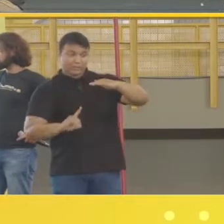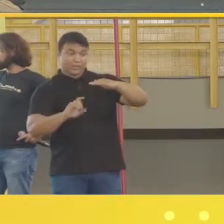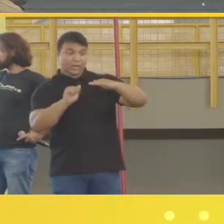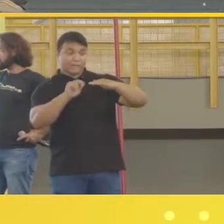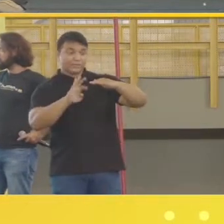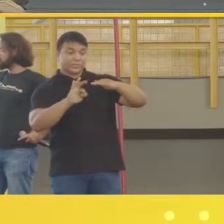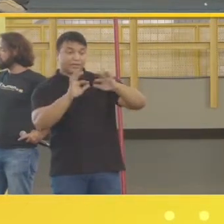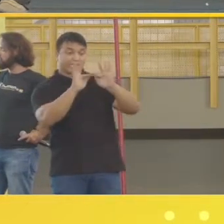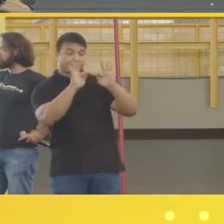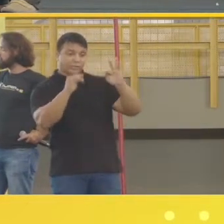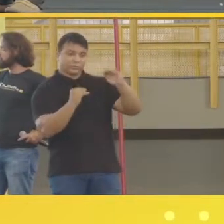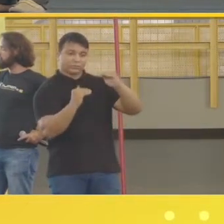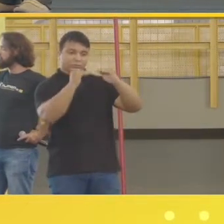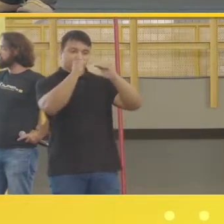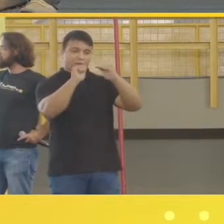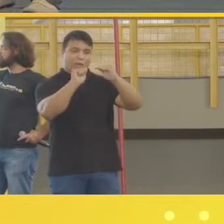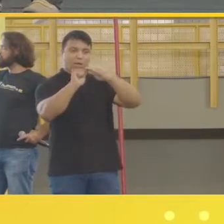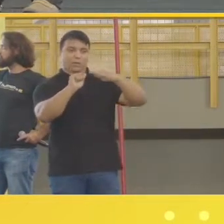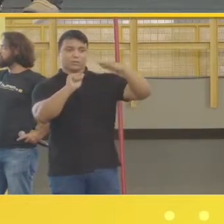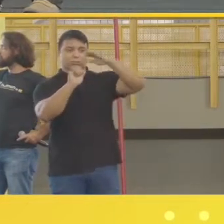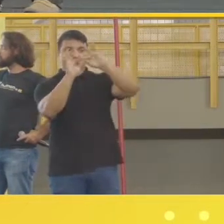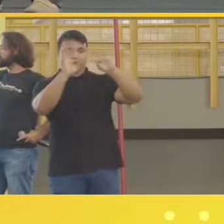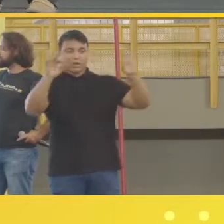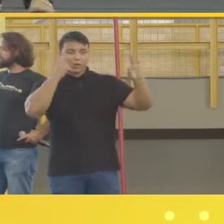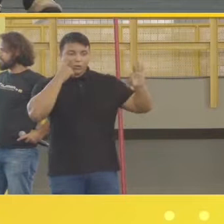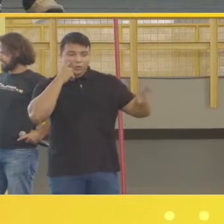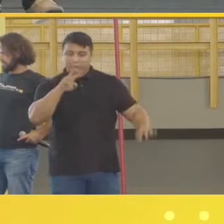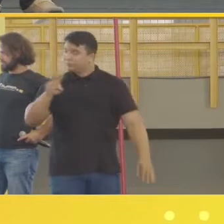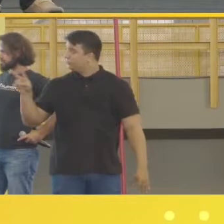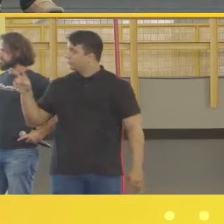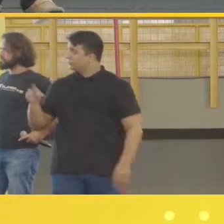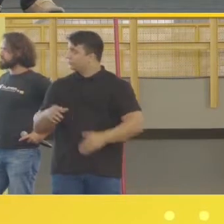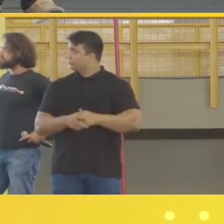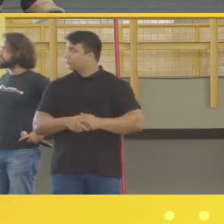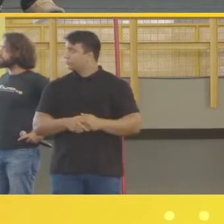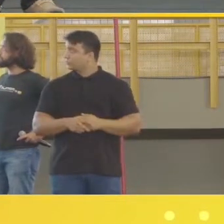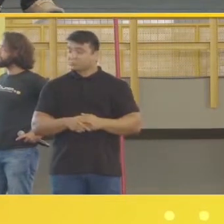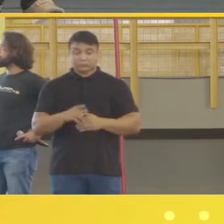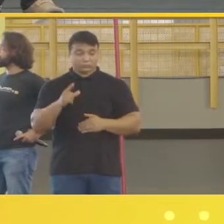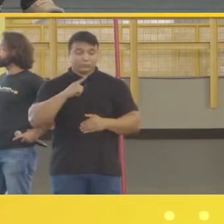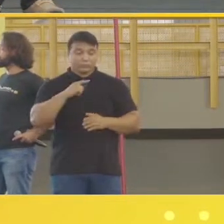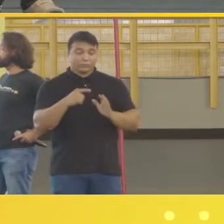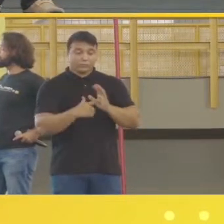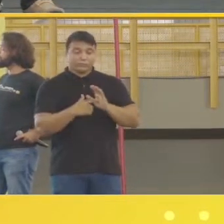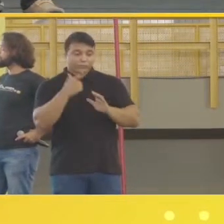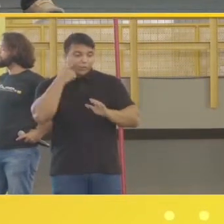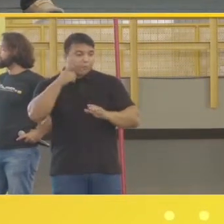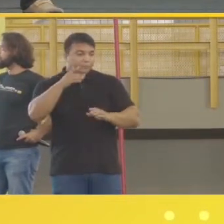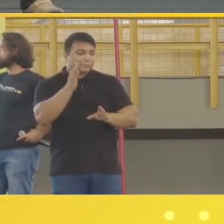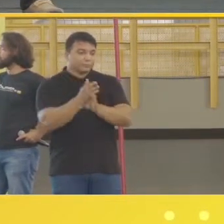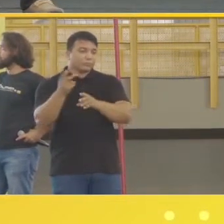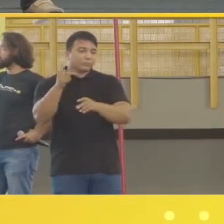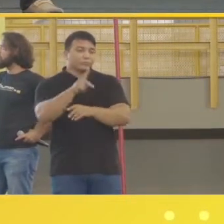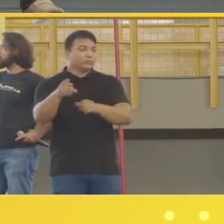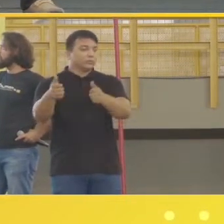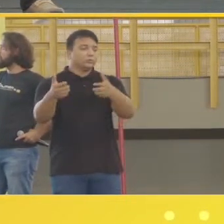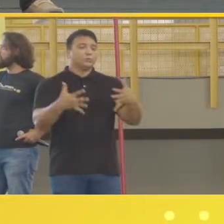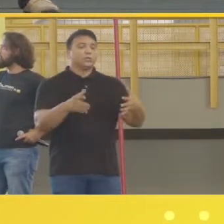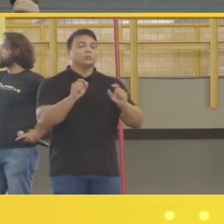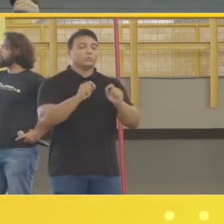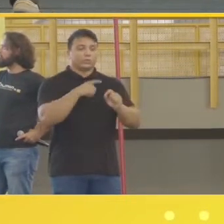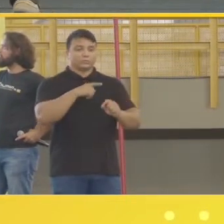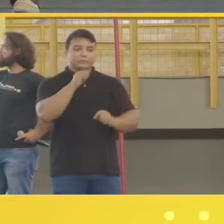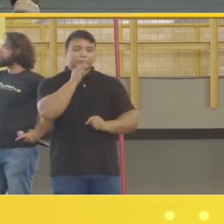é difícil. Questão Enem é de entendimento. Você vai ter muito